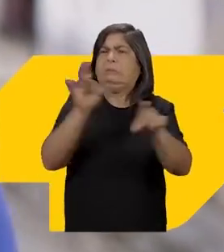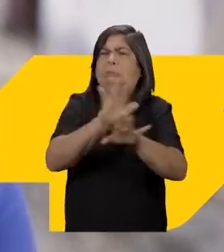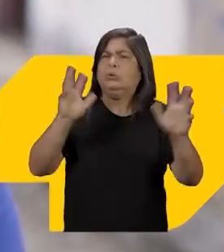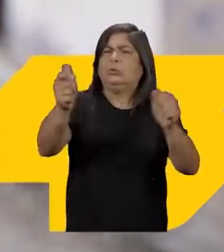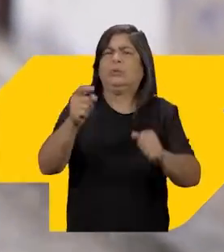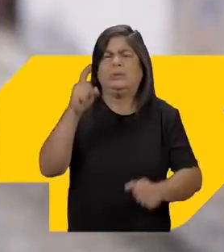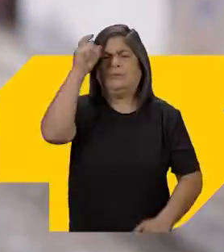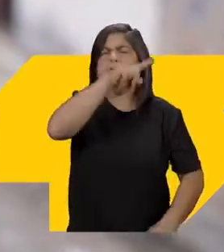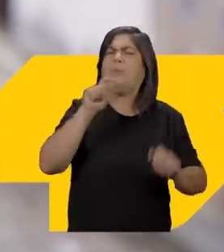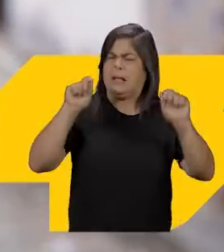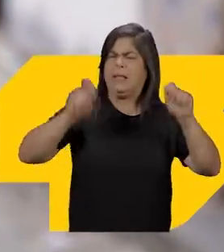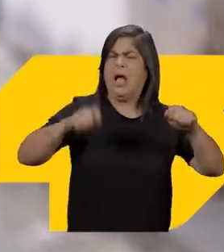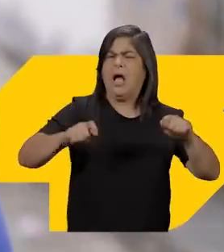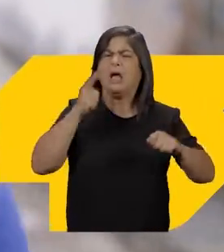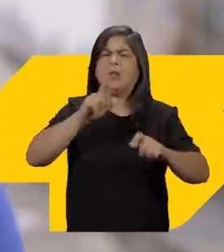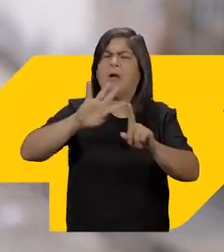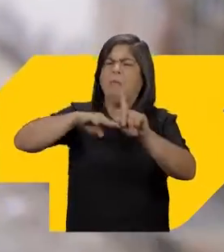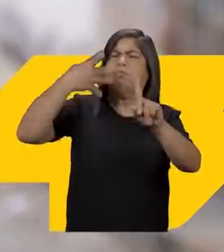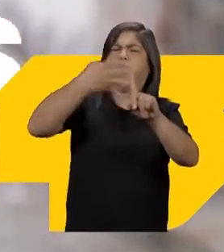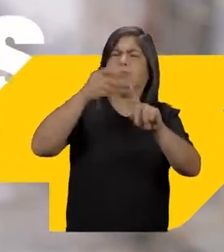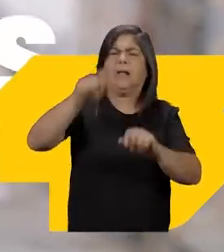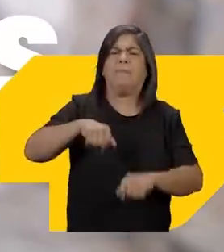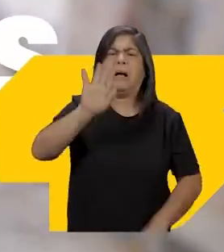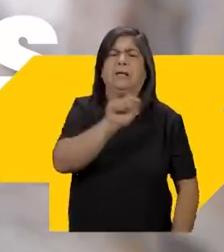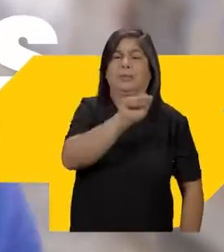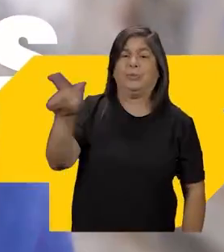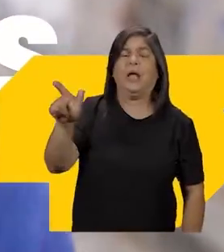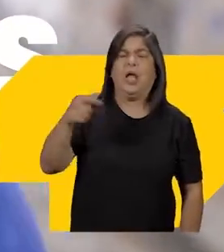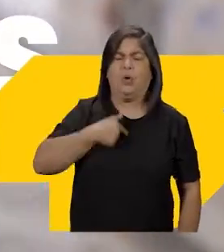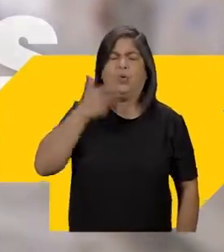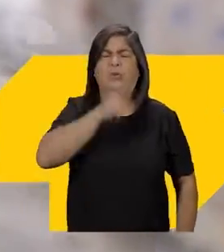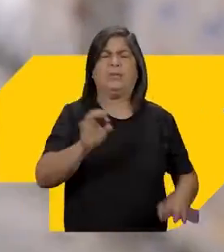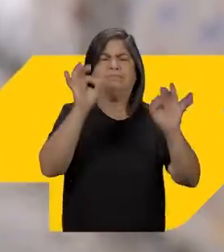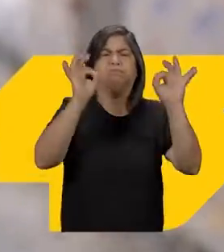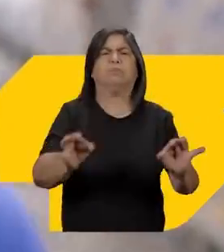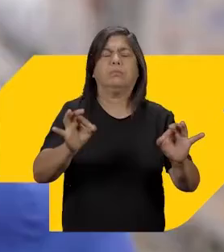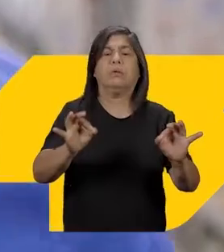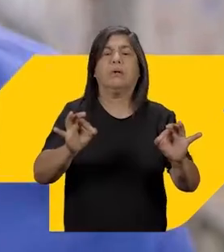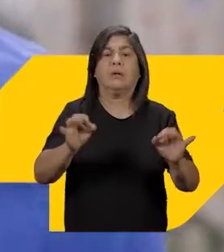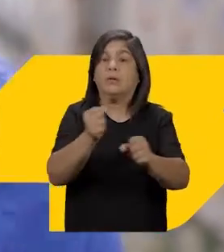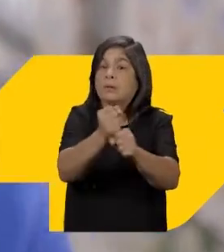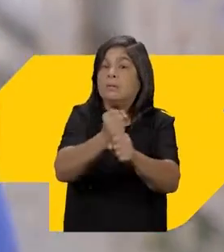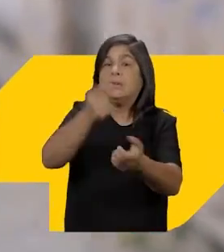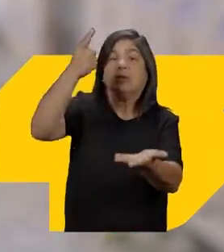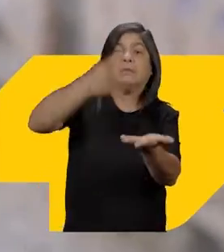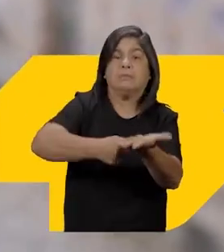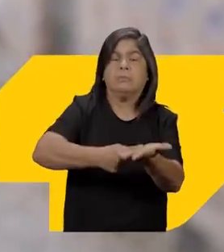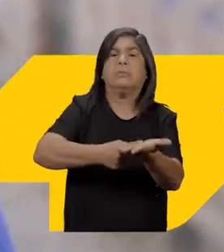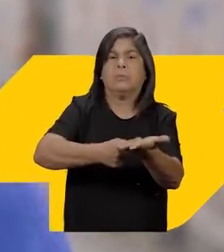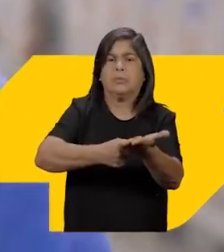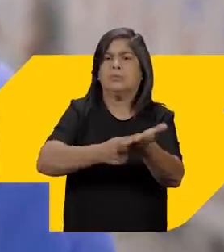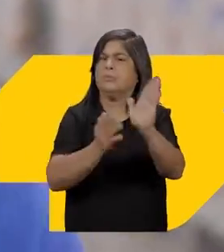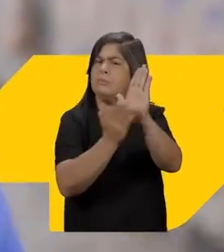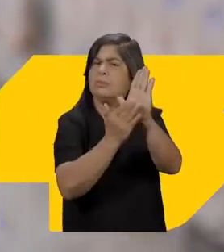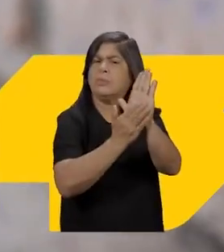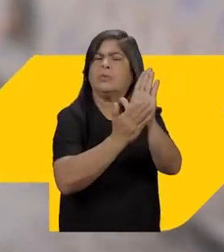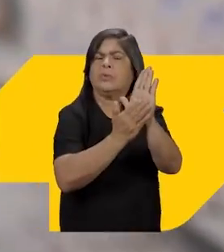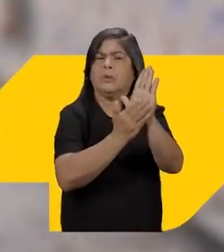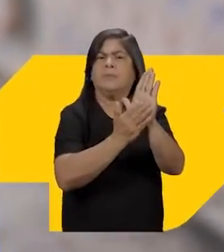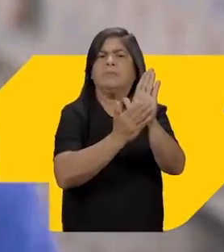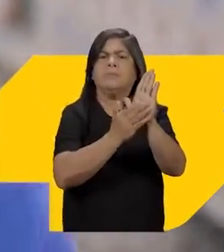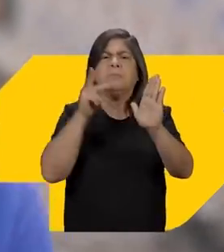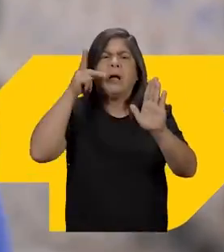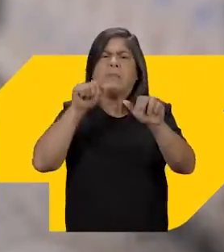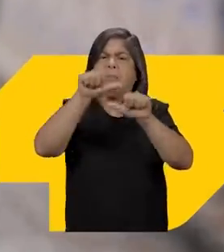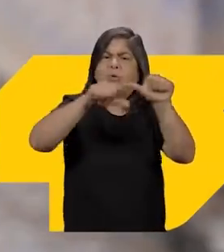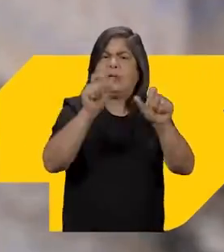dá para resolver todos os problemas, mas dá para fazer muito mais do que tem sido feito. E eu vou fazer. O meu maior compromisso, o meu